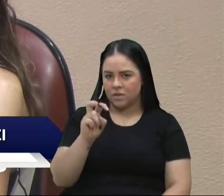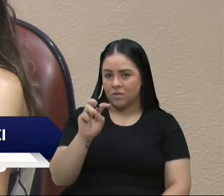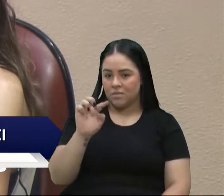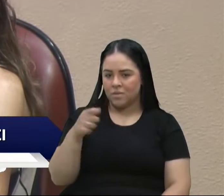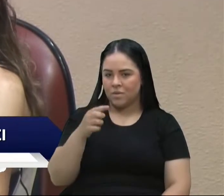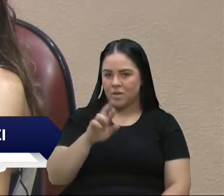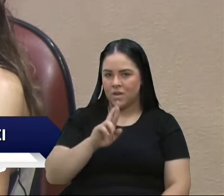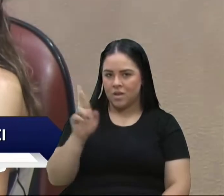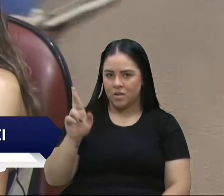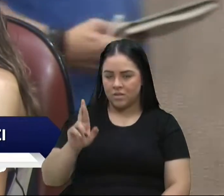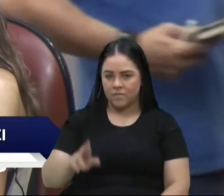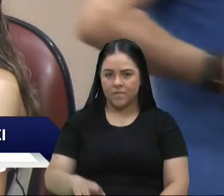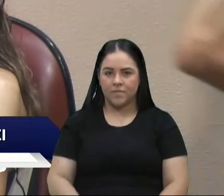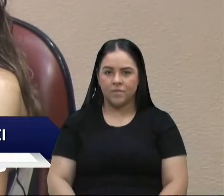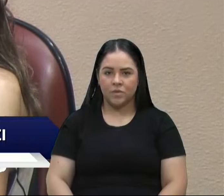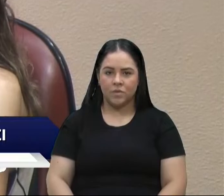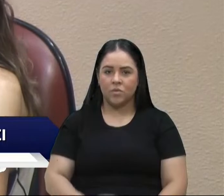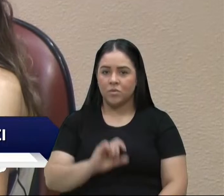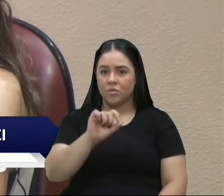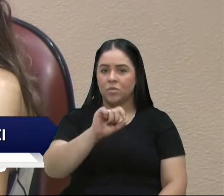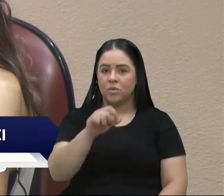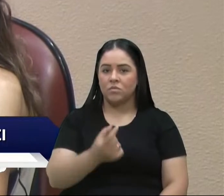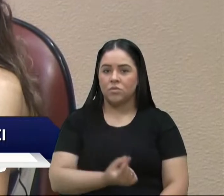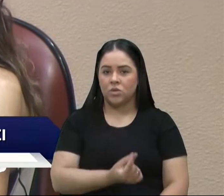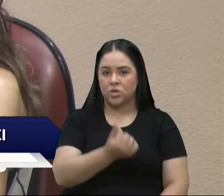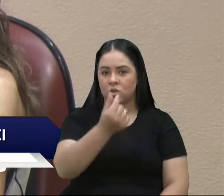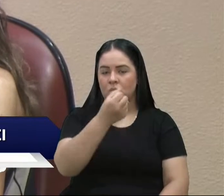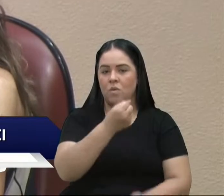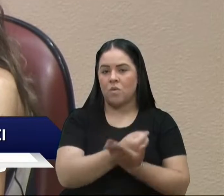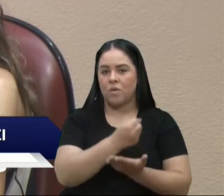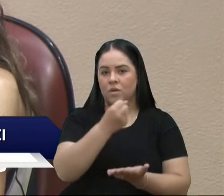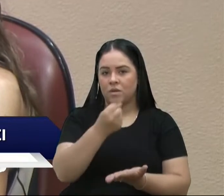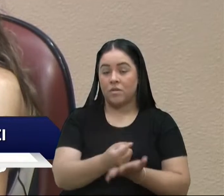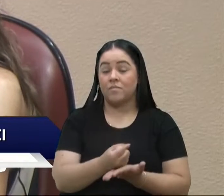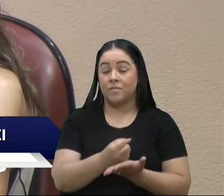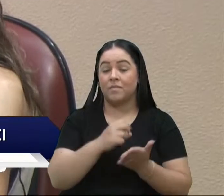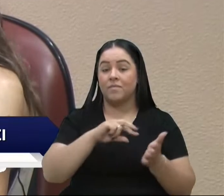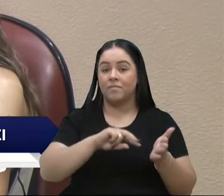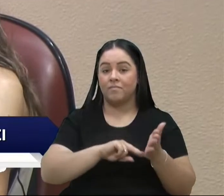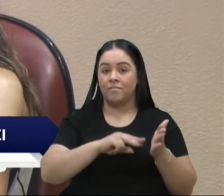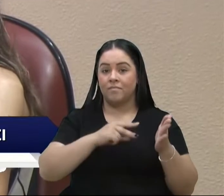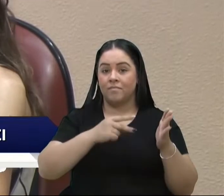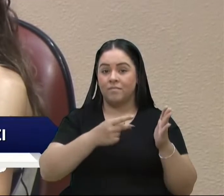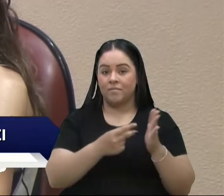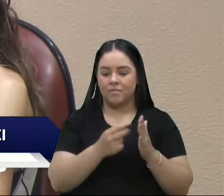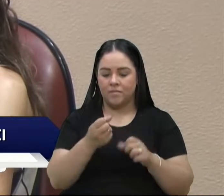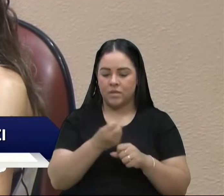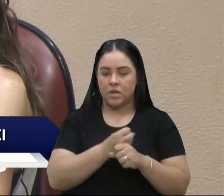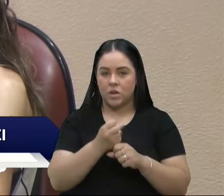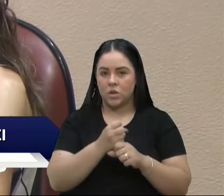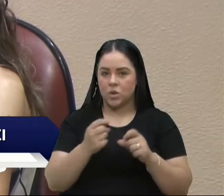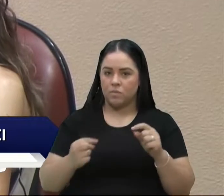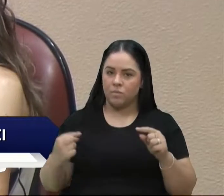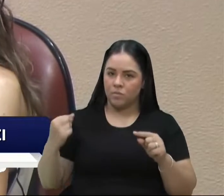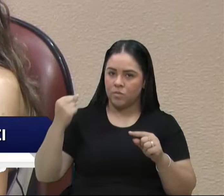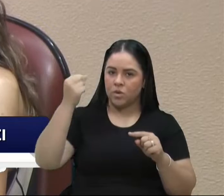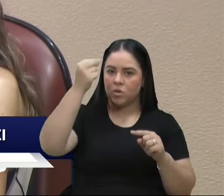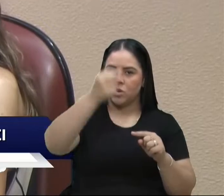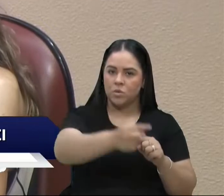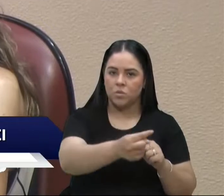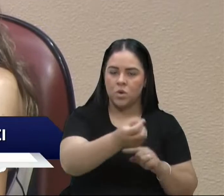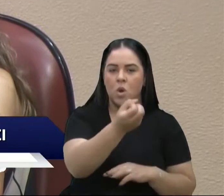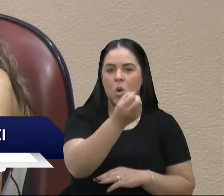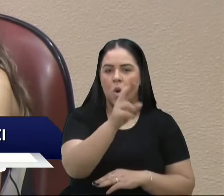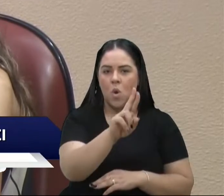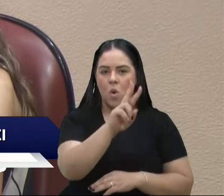R$ 2.025.000 do que o valor contratado. Ou seja, no ano que vem, ou o